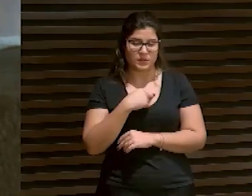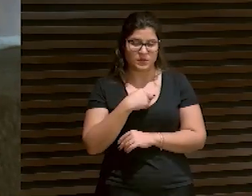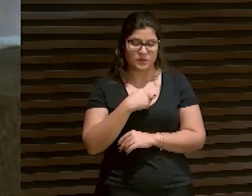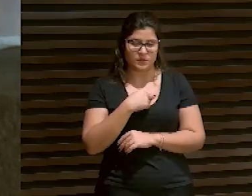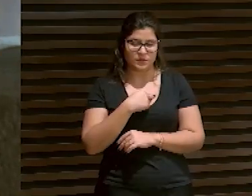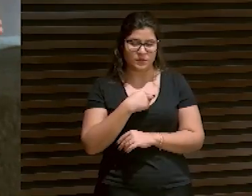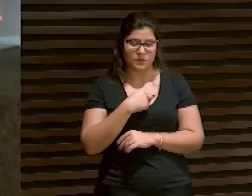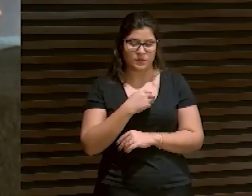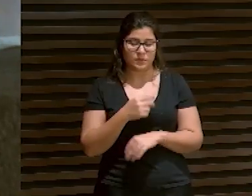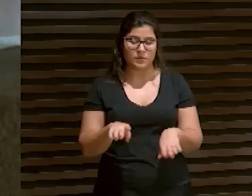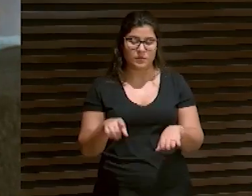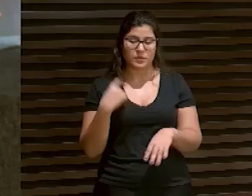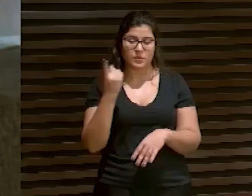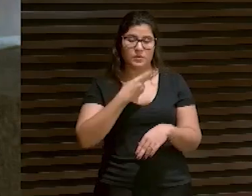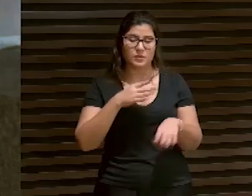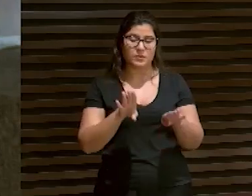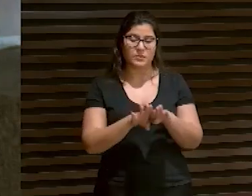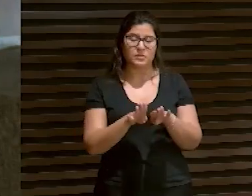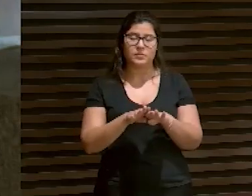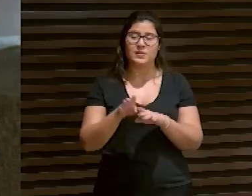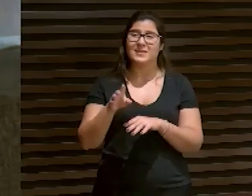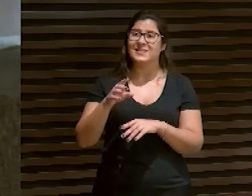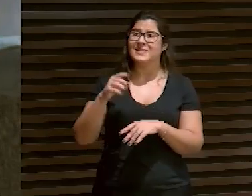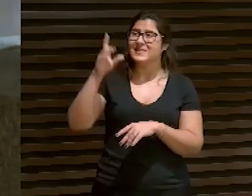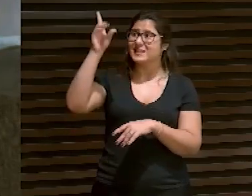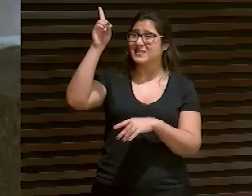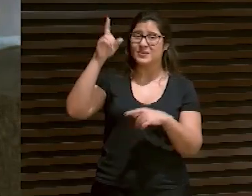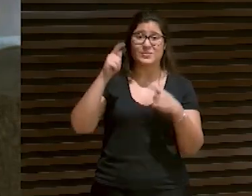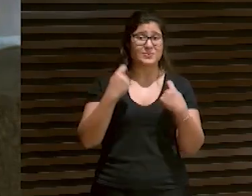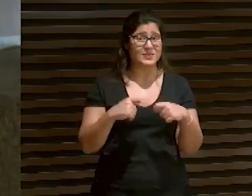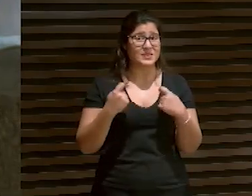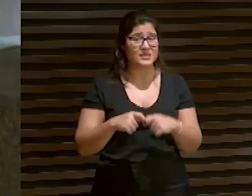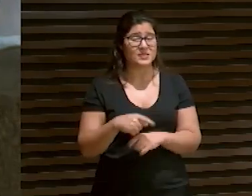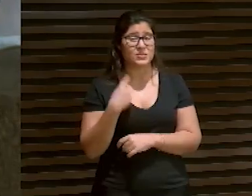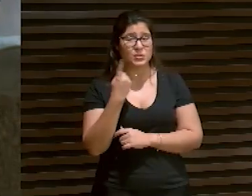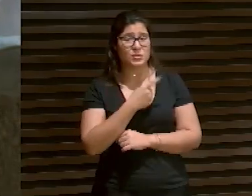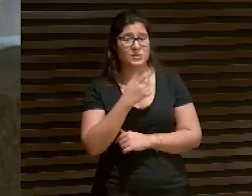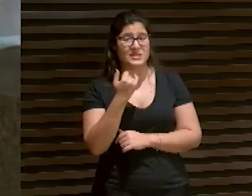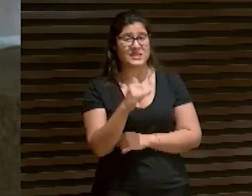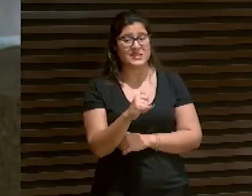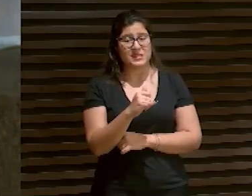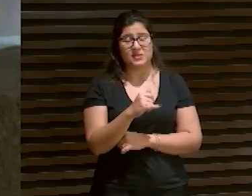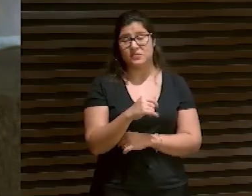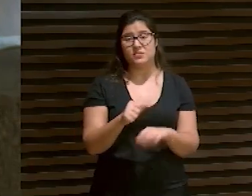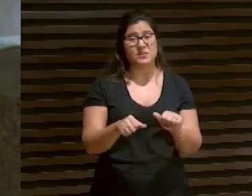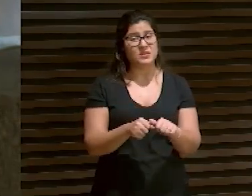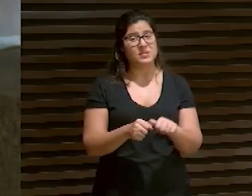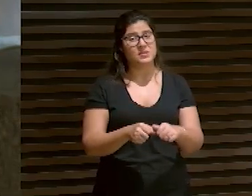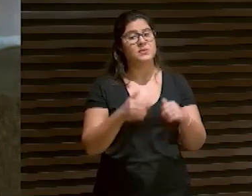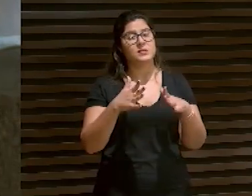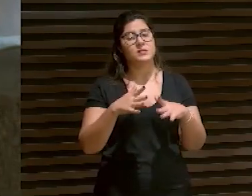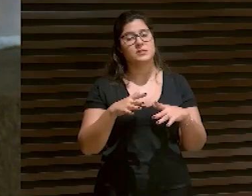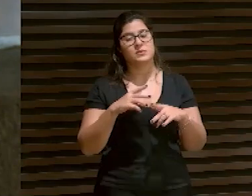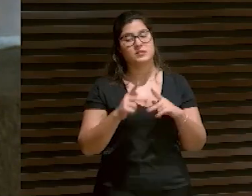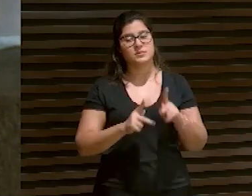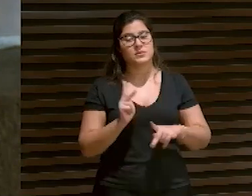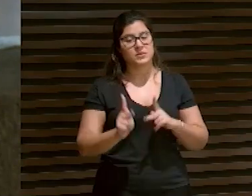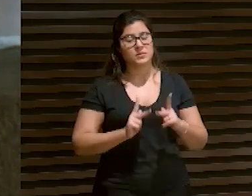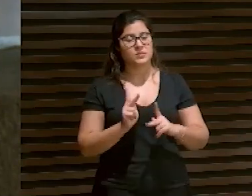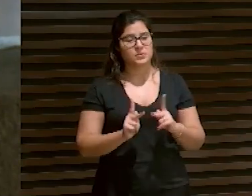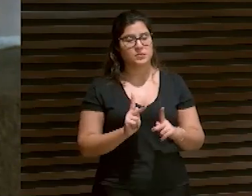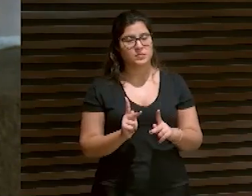nós. Deus não precisa de nós. Se Deus não tivesse criado a raça humana, se Deus não tivesse